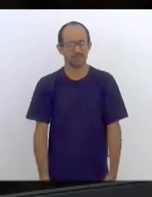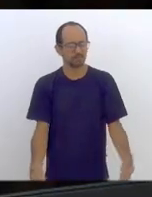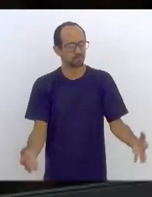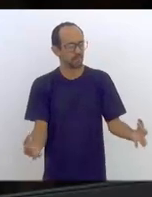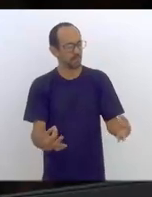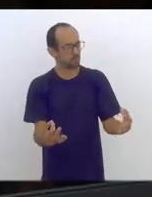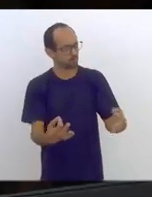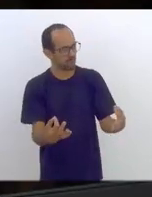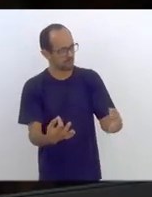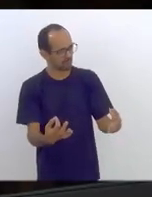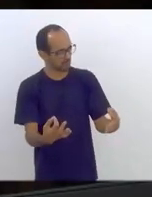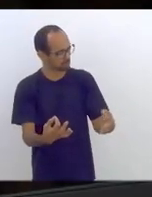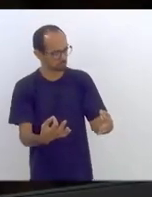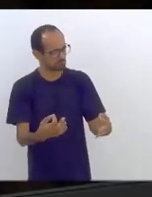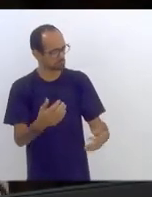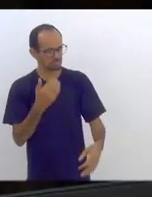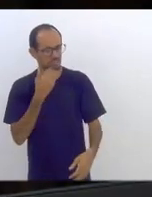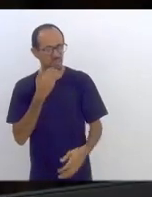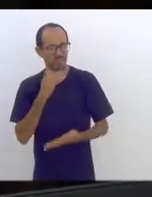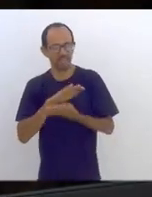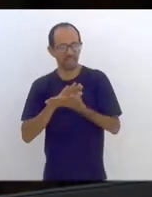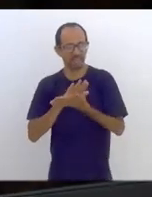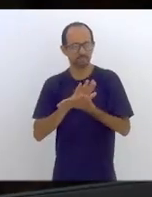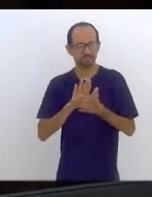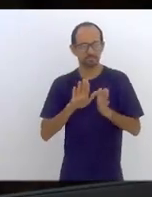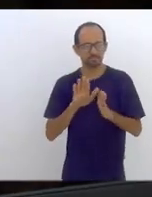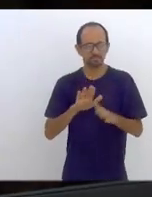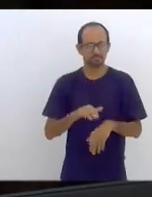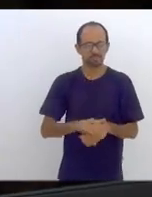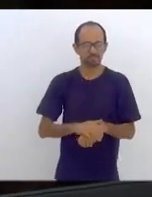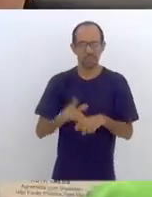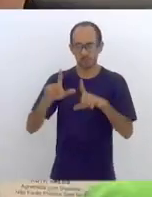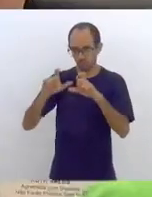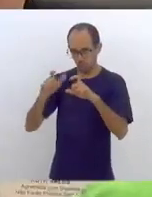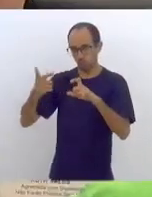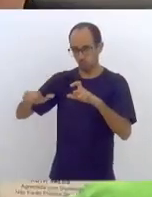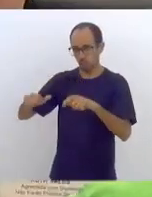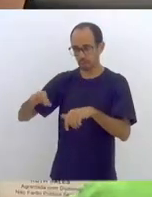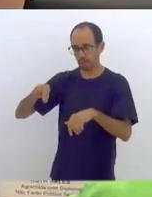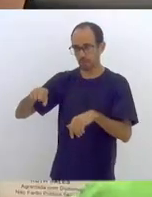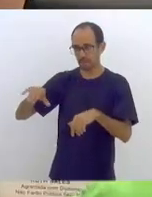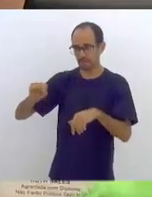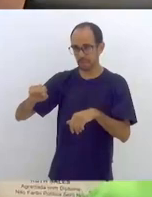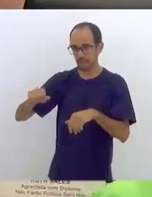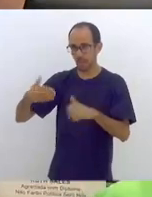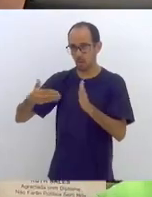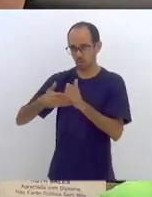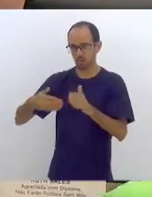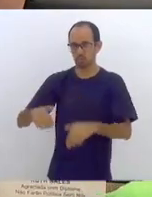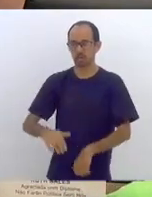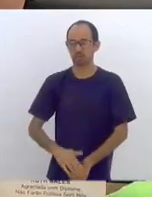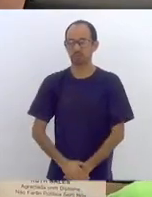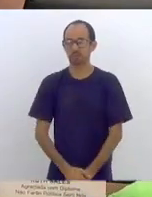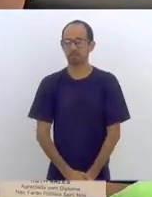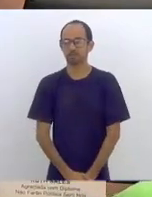Perfeita, defeito nenhum. Aqui, ó, tem uma fotinha aqui, Dona Maria, é a última, eu prometo.